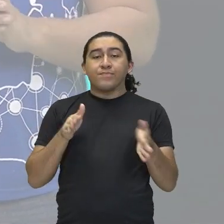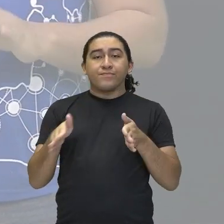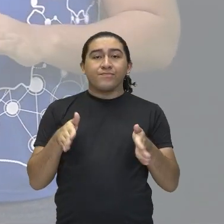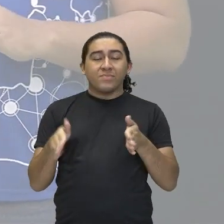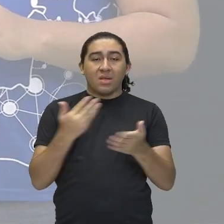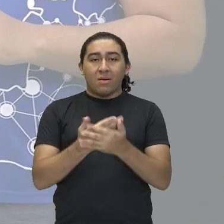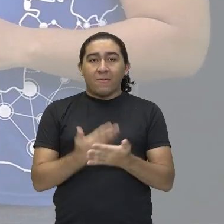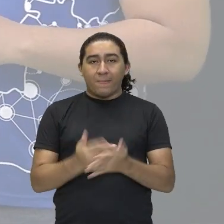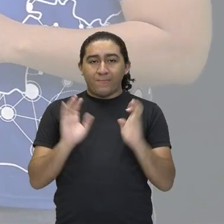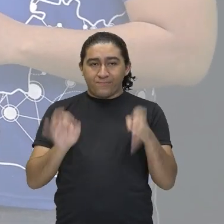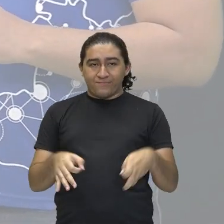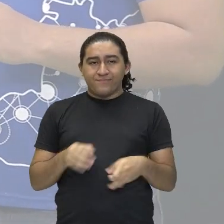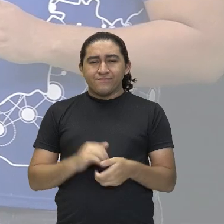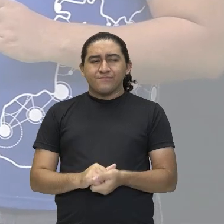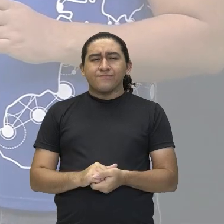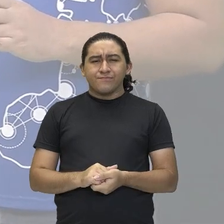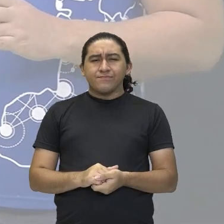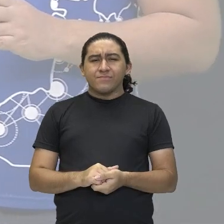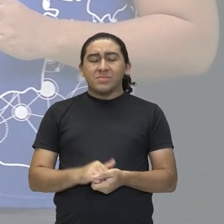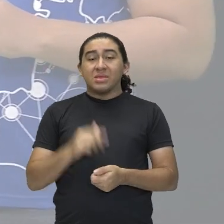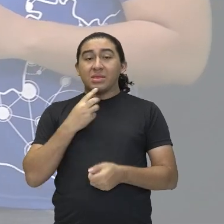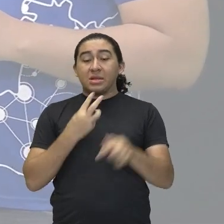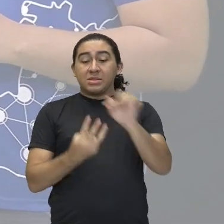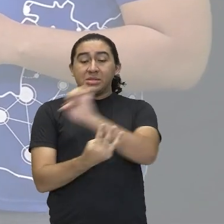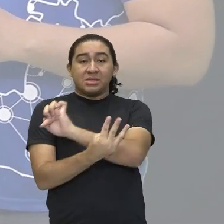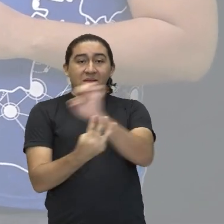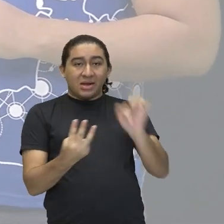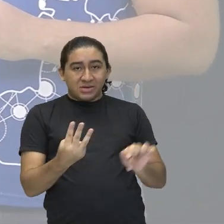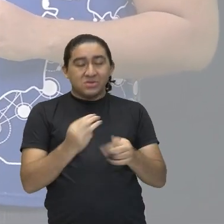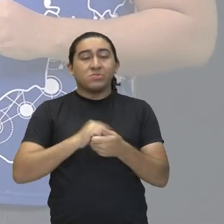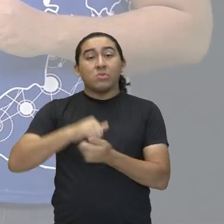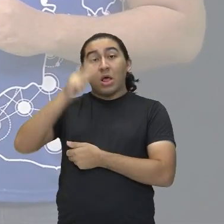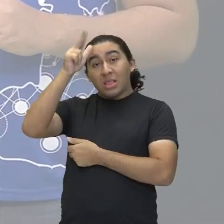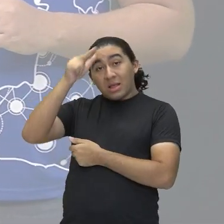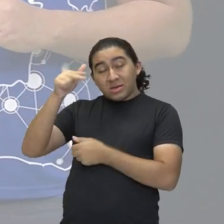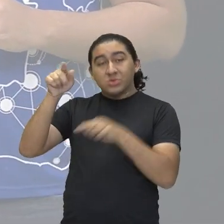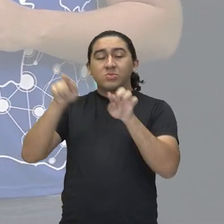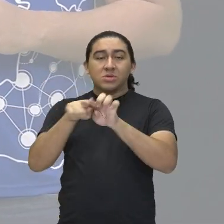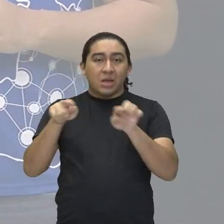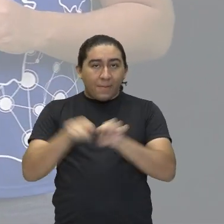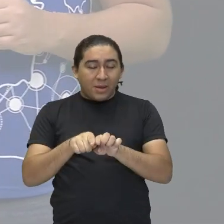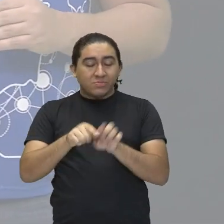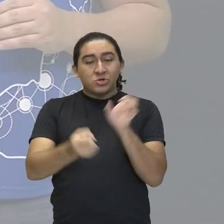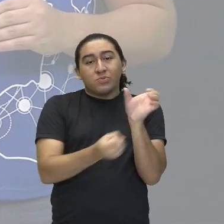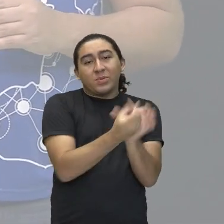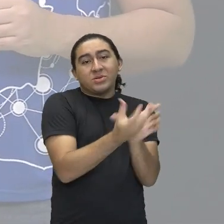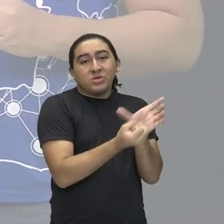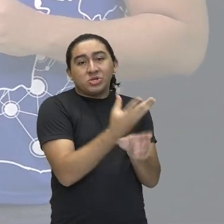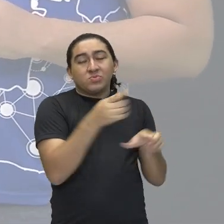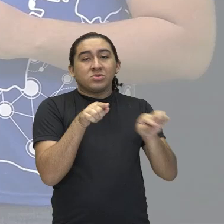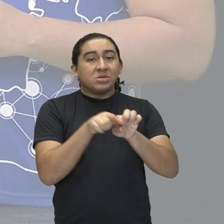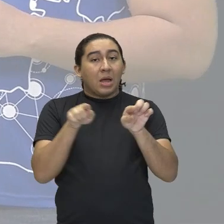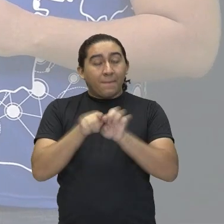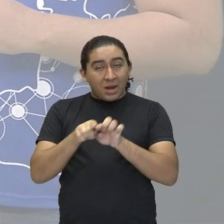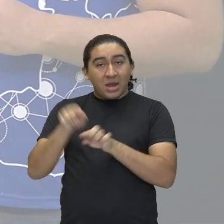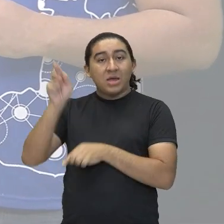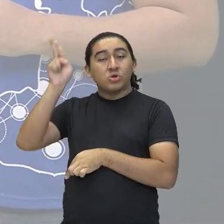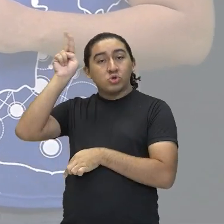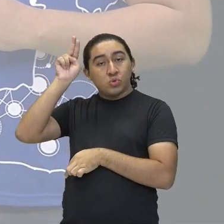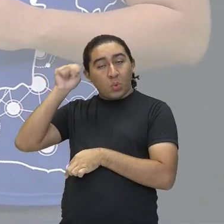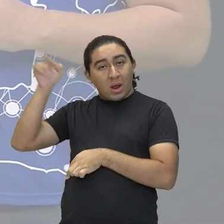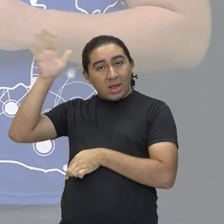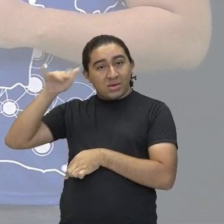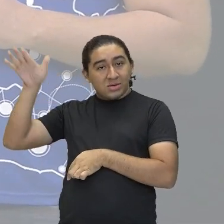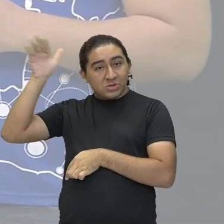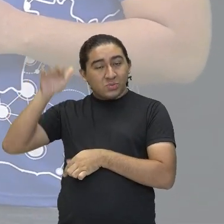aula. Destaquei aqui para vocês 3 vanguardas: dadaísmo, expressionismo e surrealismo. Então nós vamos estudar